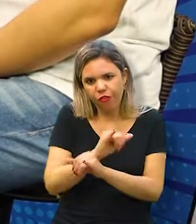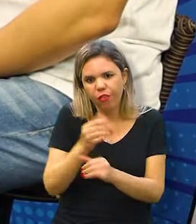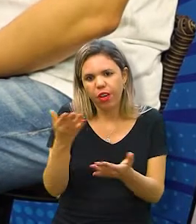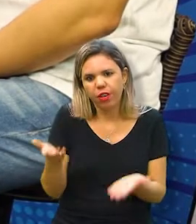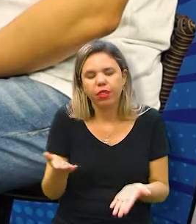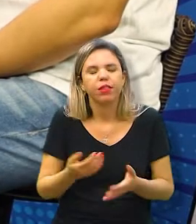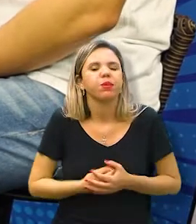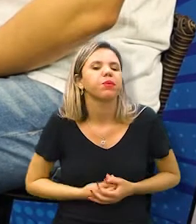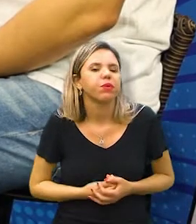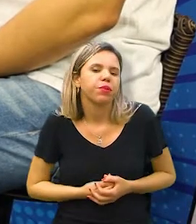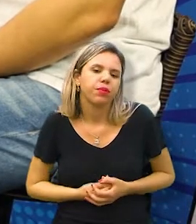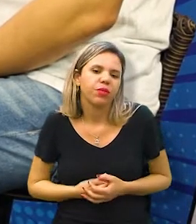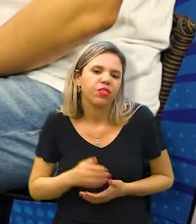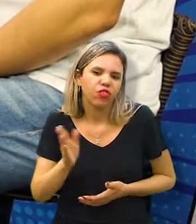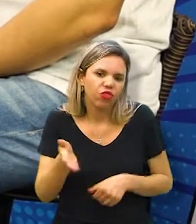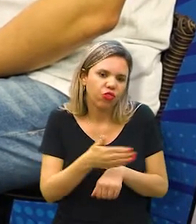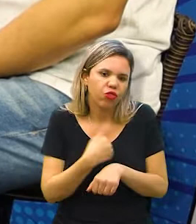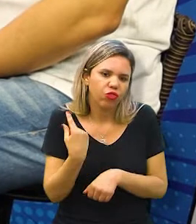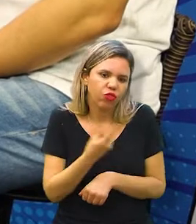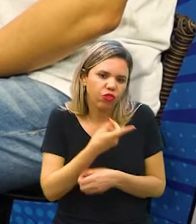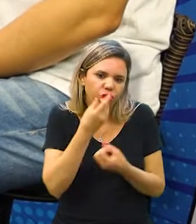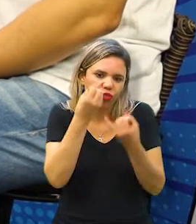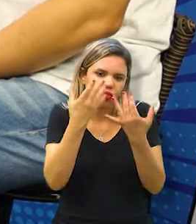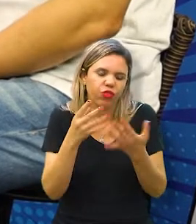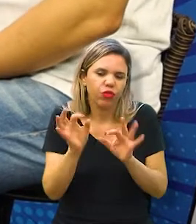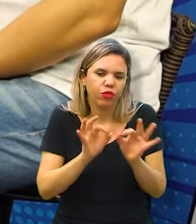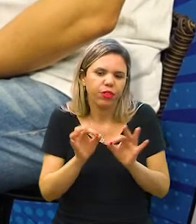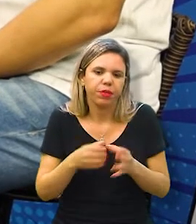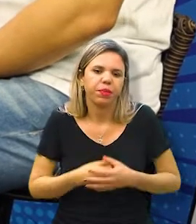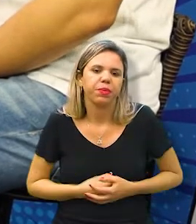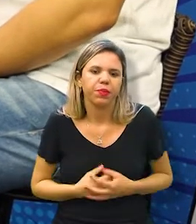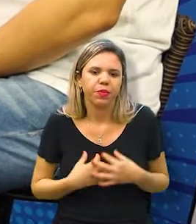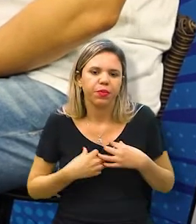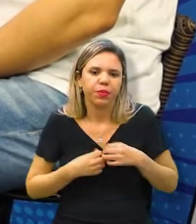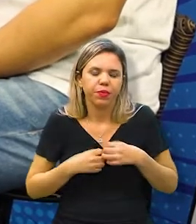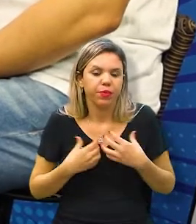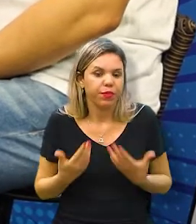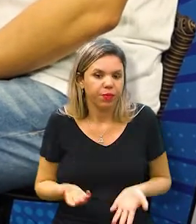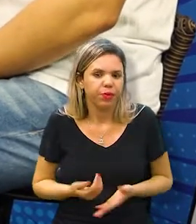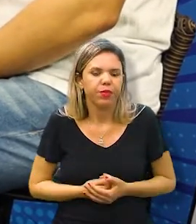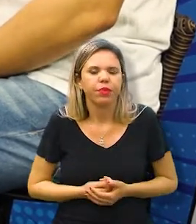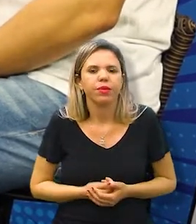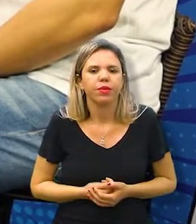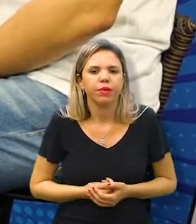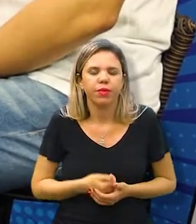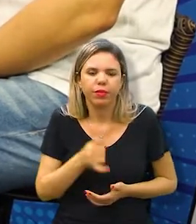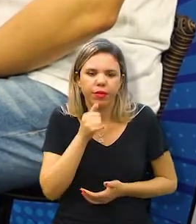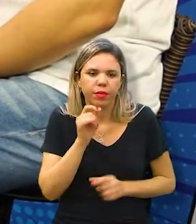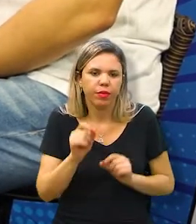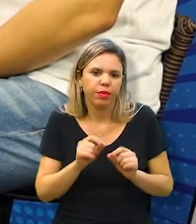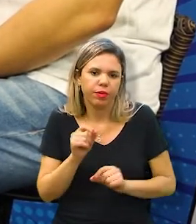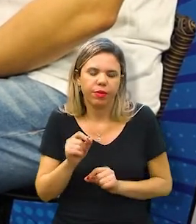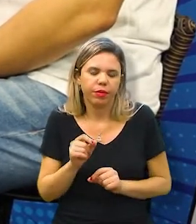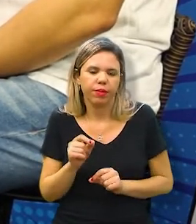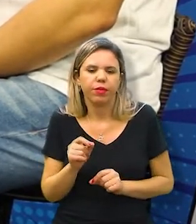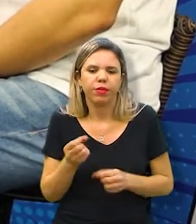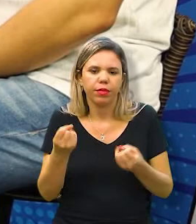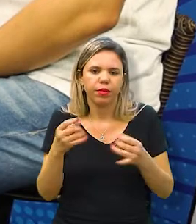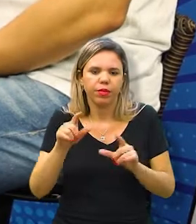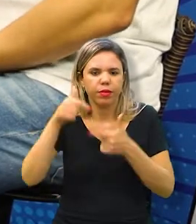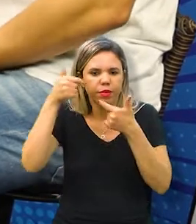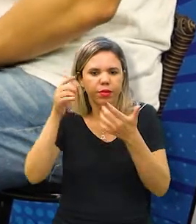informações aí, né? Já adianta pra gente, né? O que você tá preparando? Eu vou adiantar só